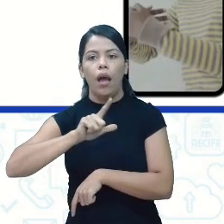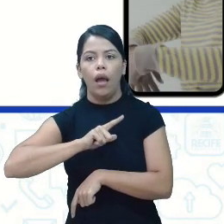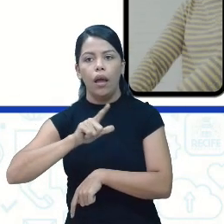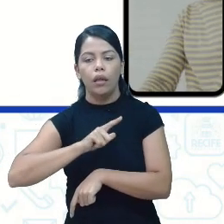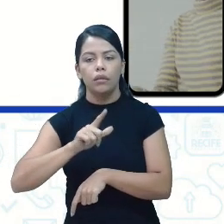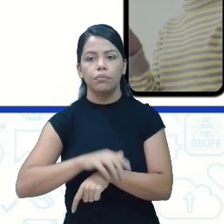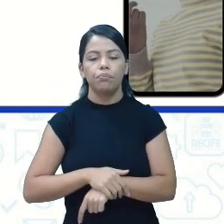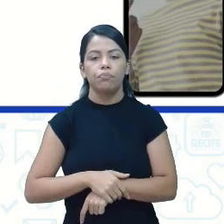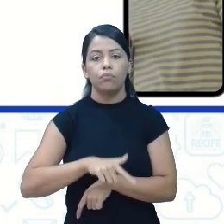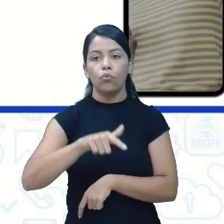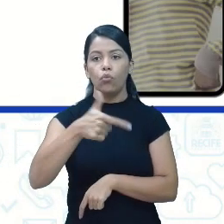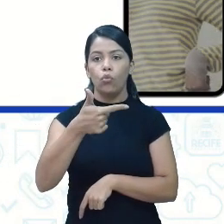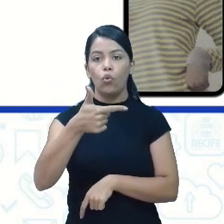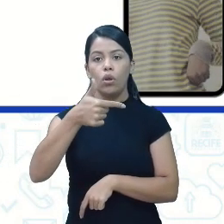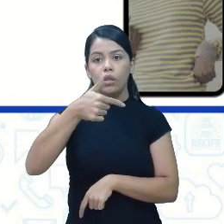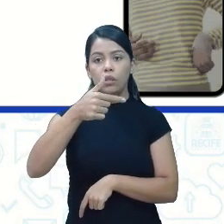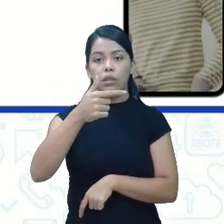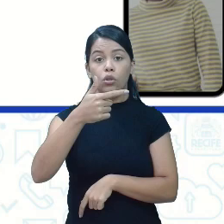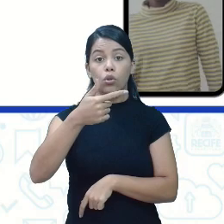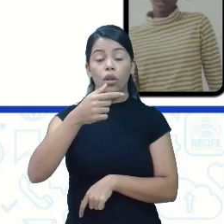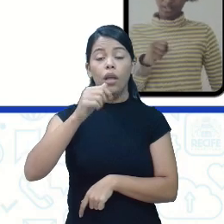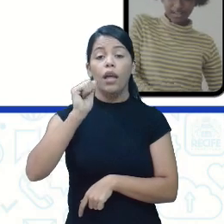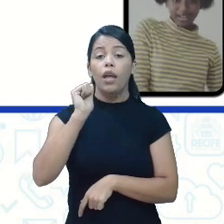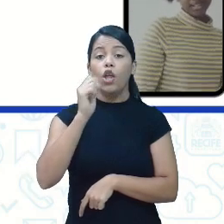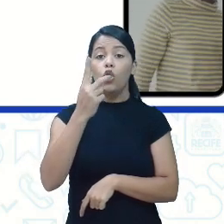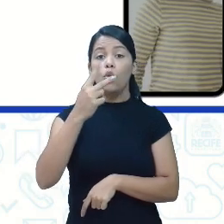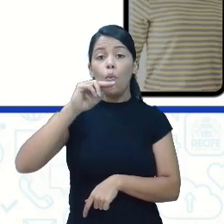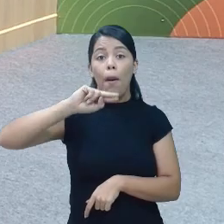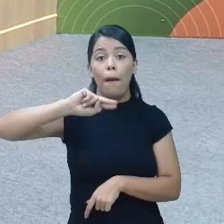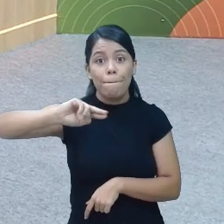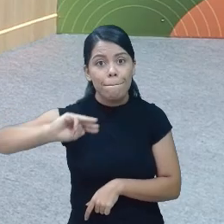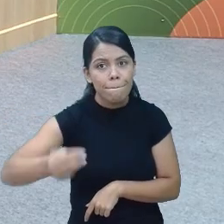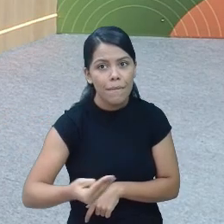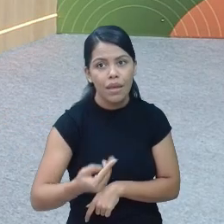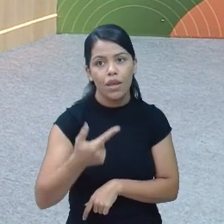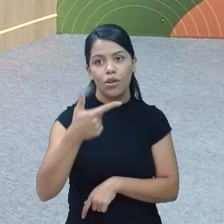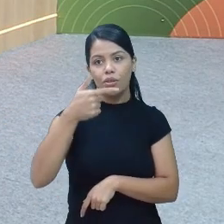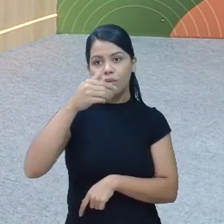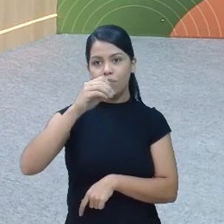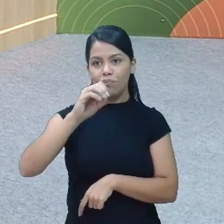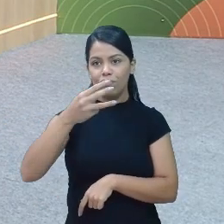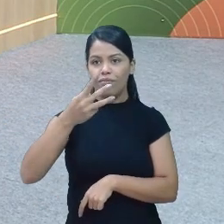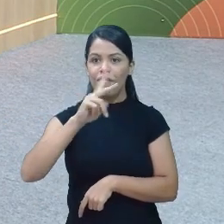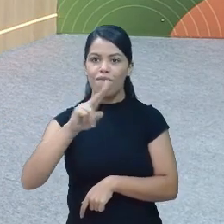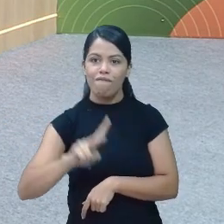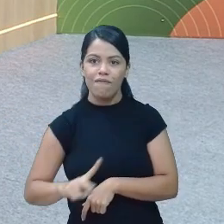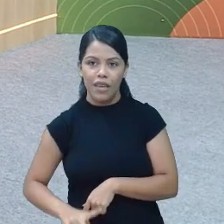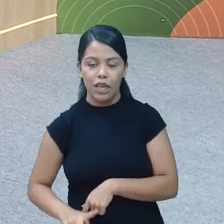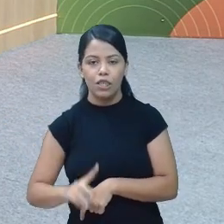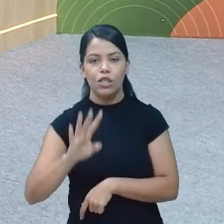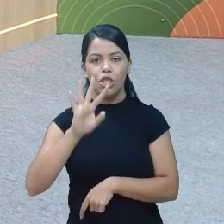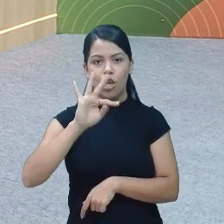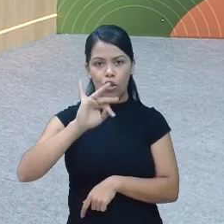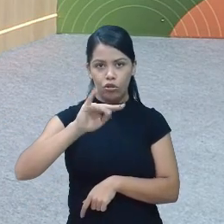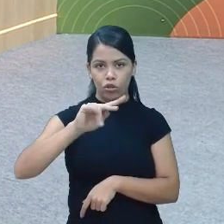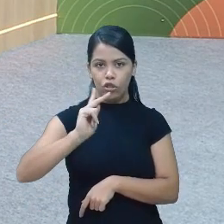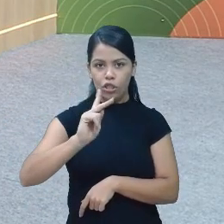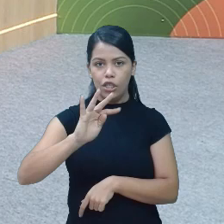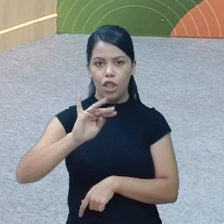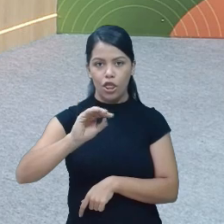2.704 vezes que o TikTok é instalado, né? Ou seja, fora toda a informação que é gerada no TikTok, a gente está falando apenas